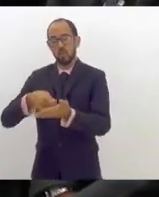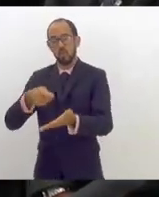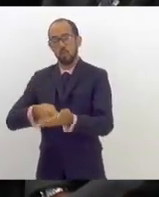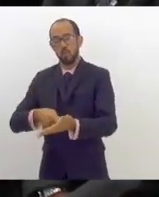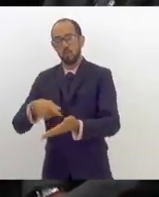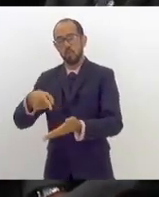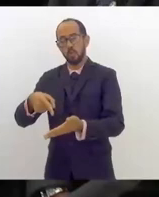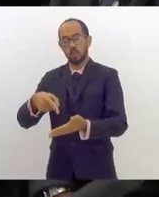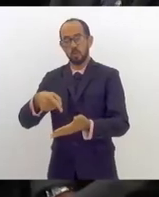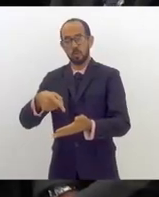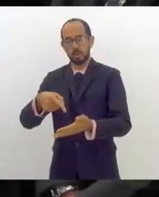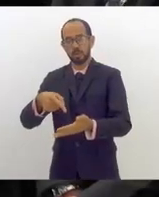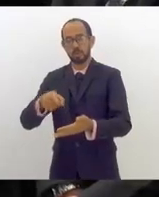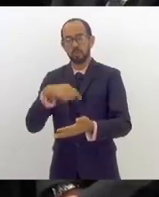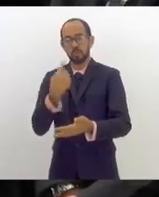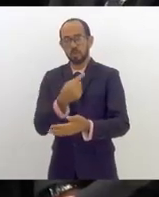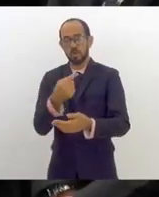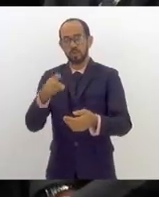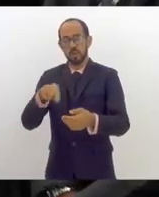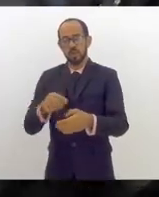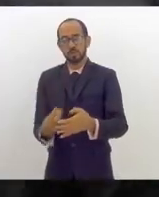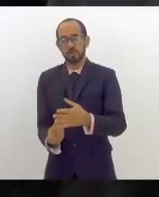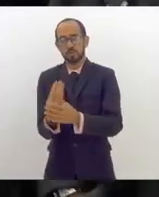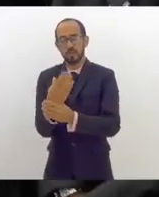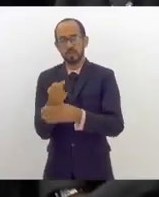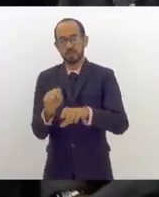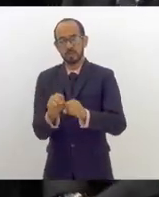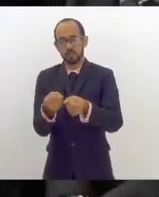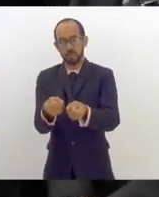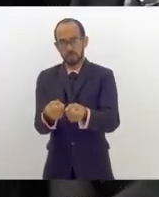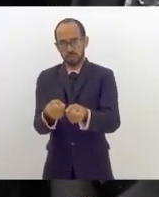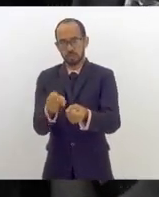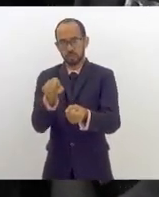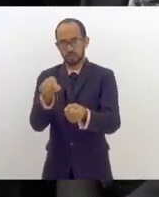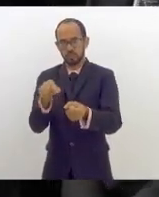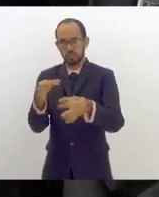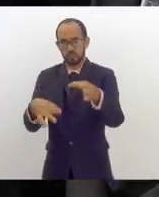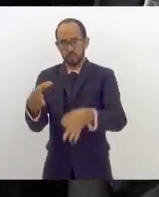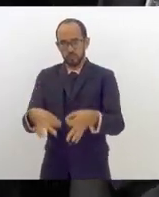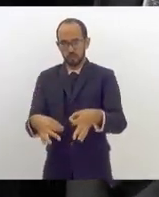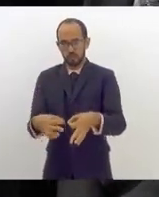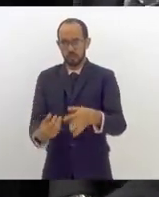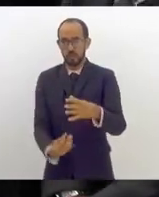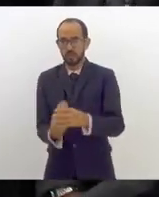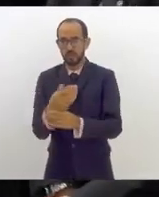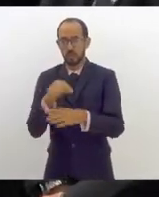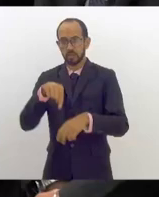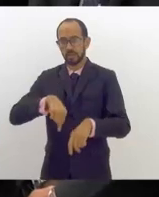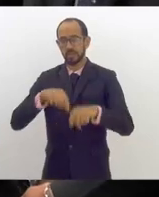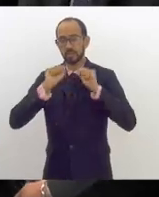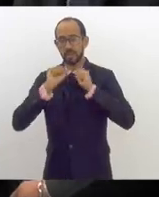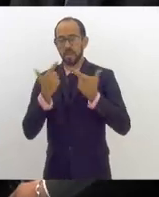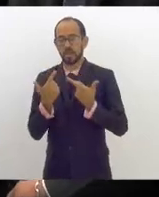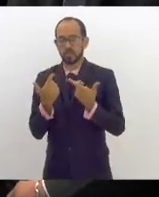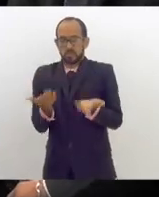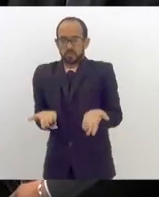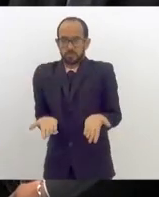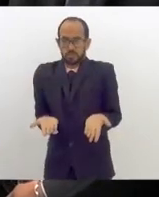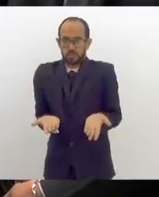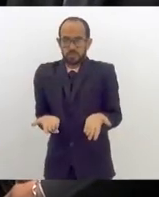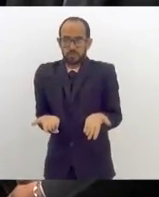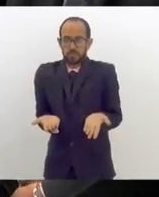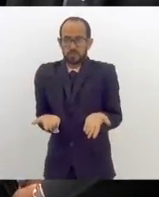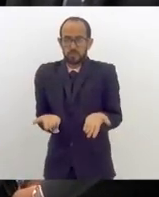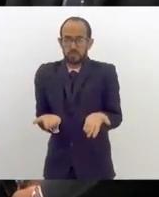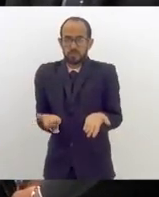lei é sobretudo de dar segurança jurídica ordenamento que é criado nessa casa inclusive Então a partir do momento que